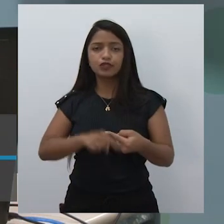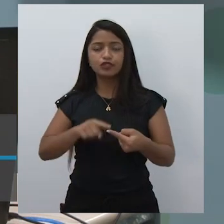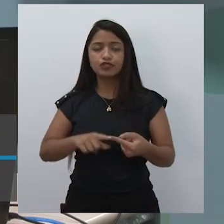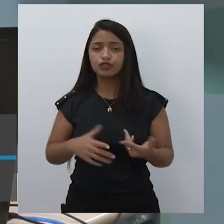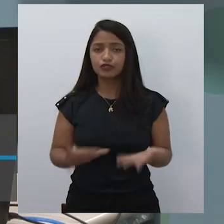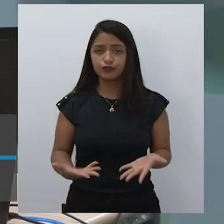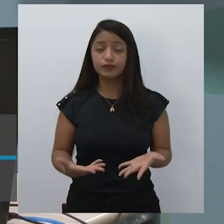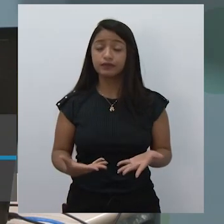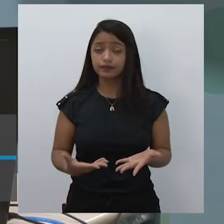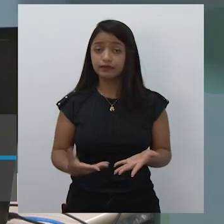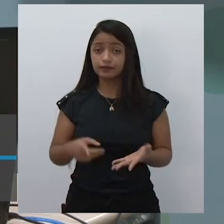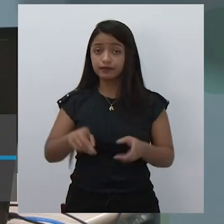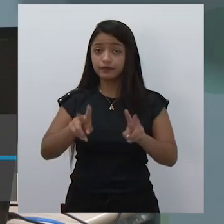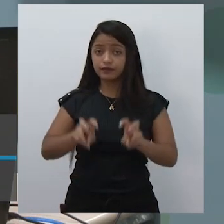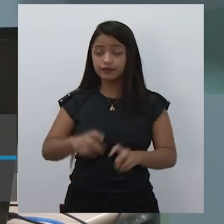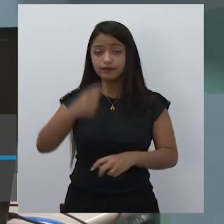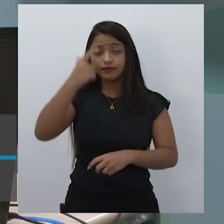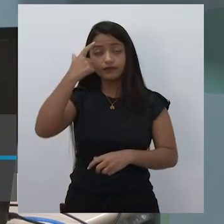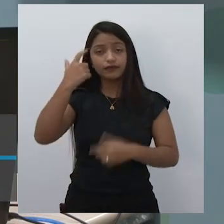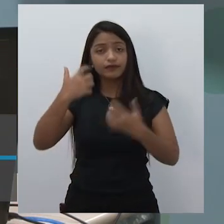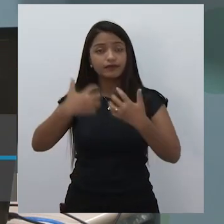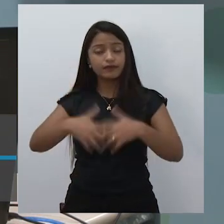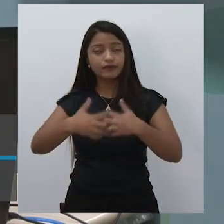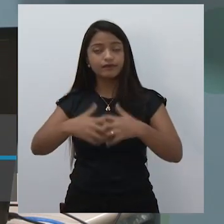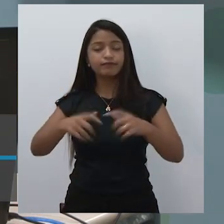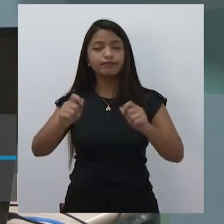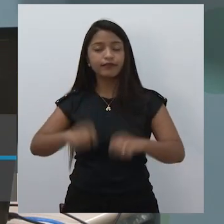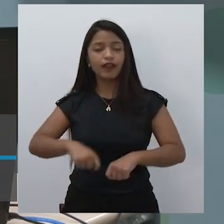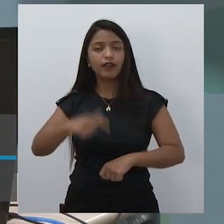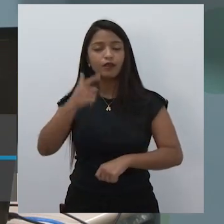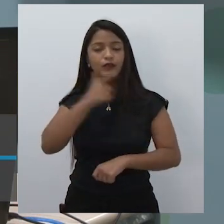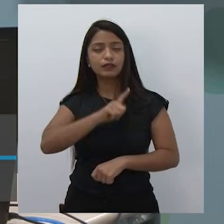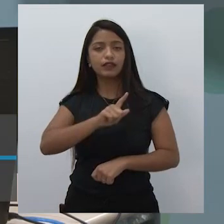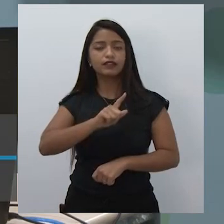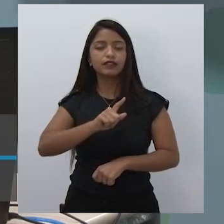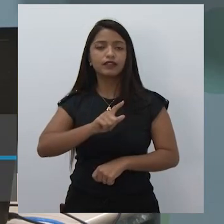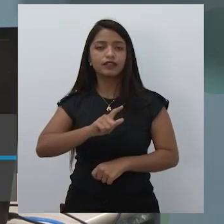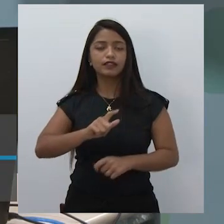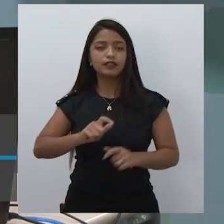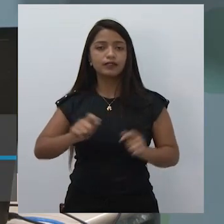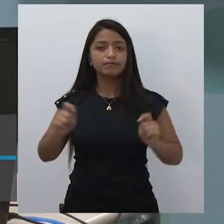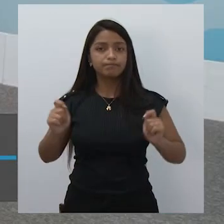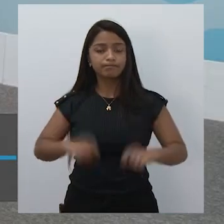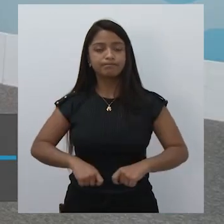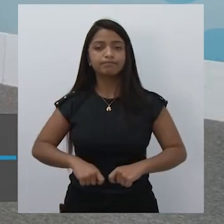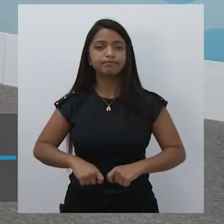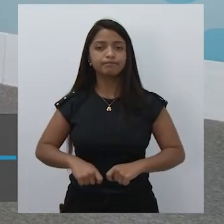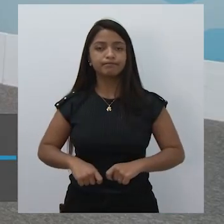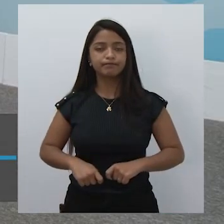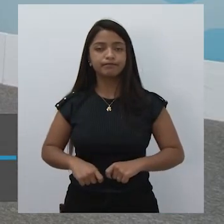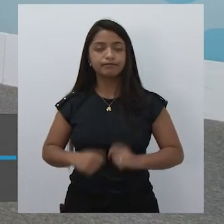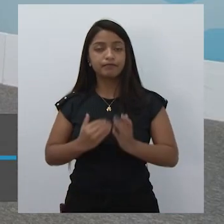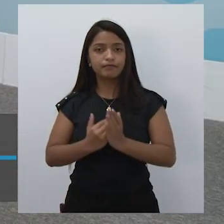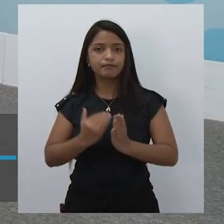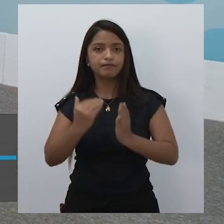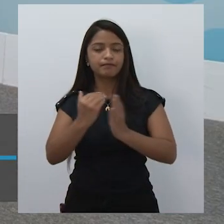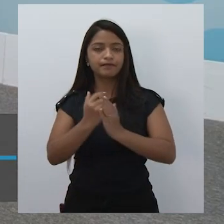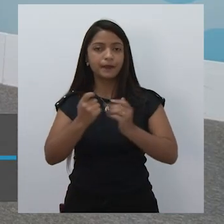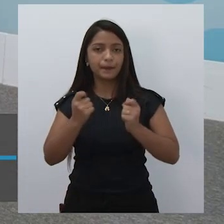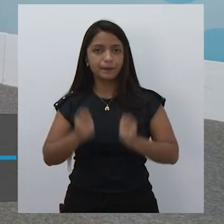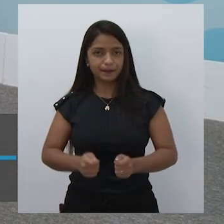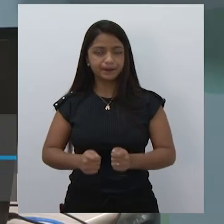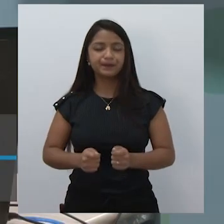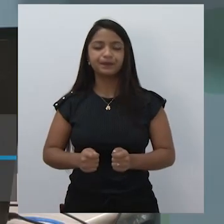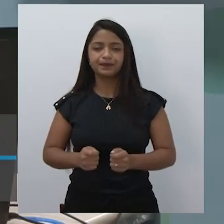elas nos remetem a pontos que nos possibilitam, né, uma ancoragem. E nesse